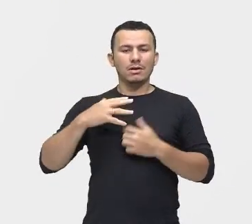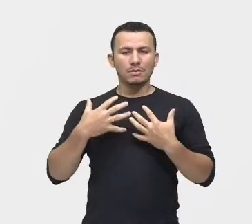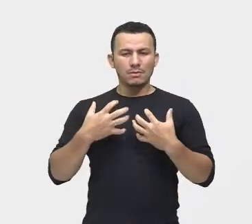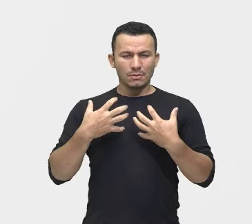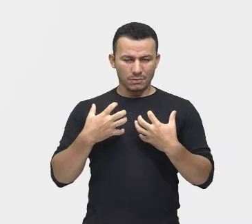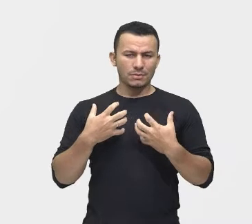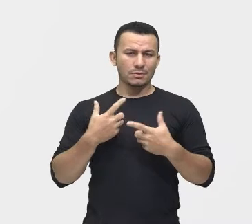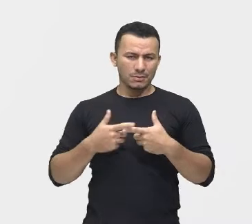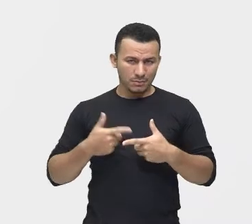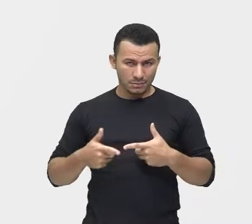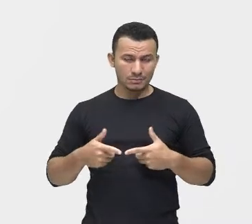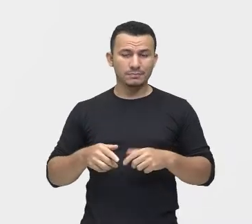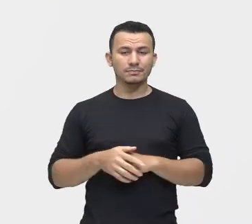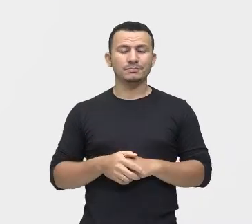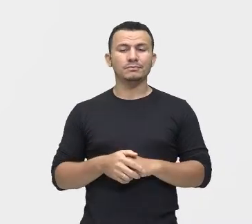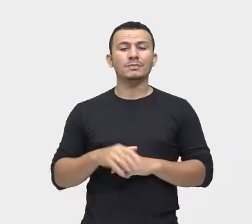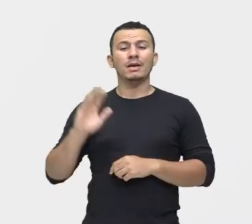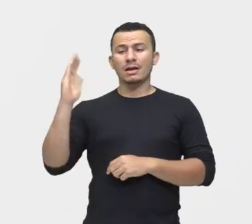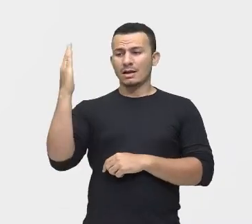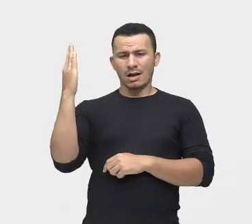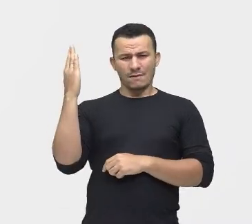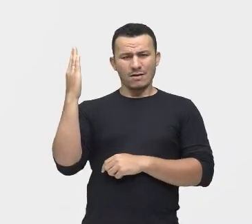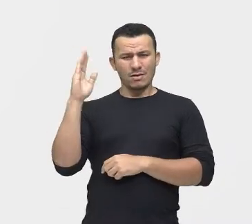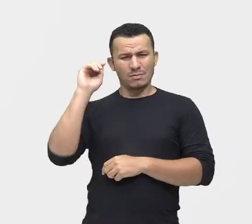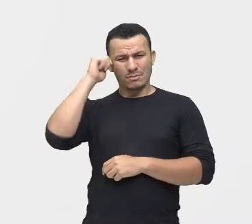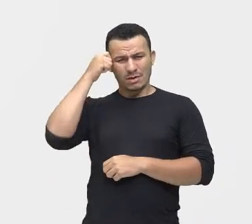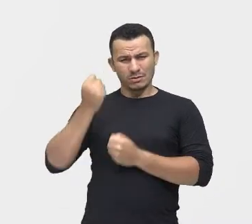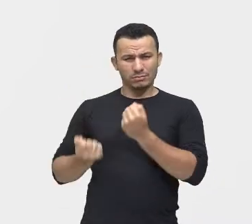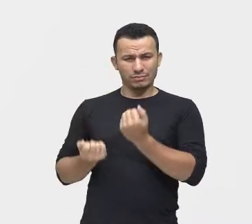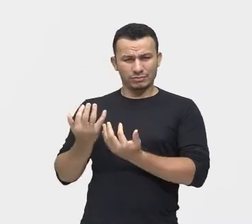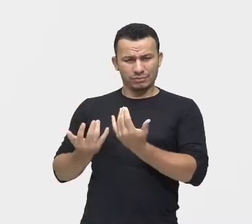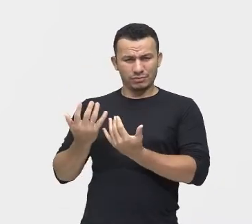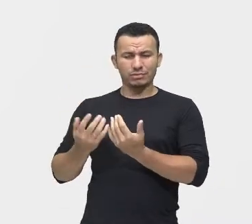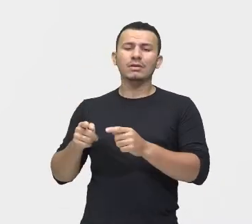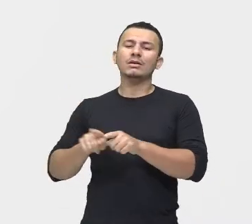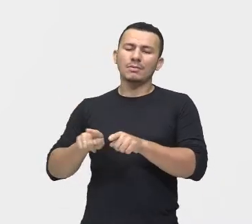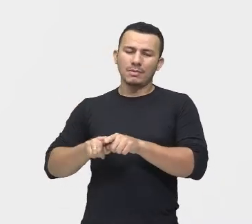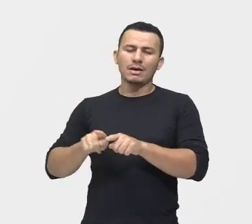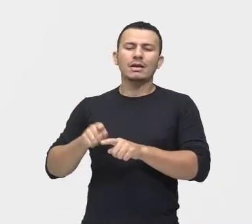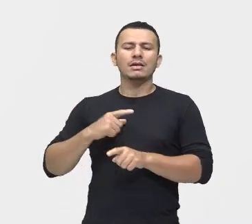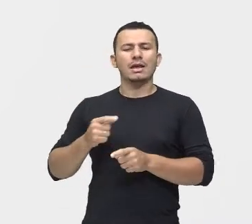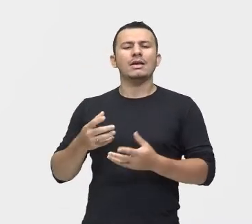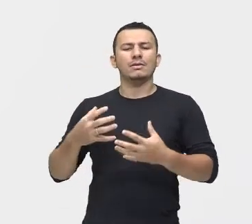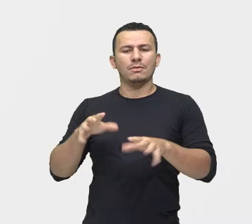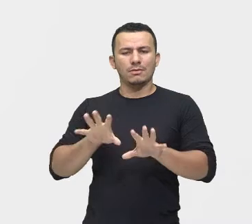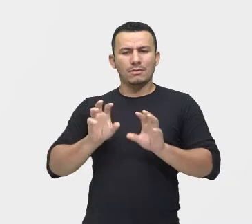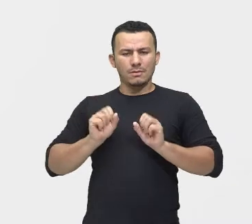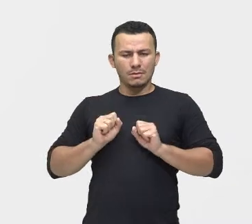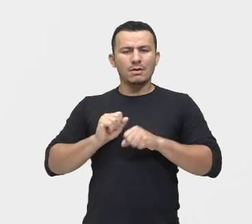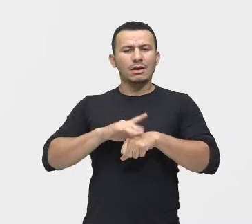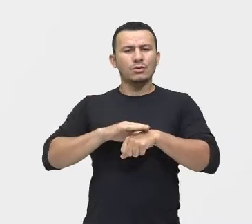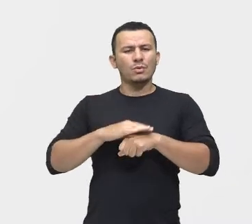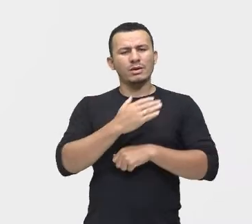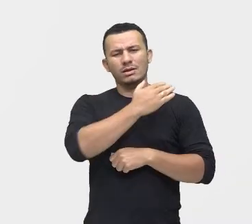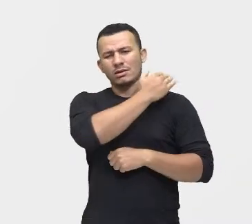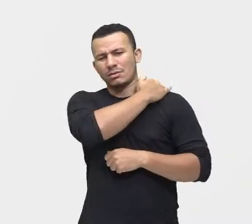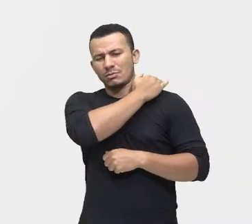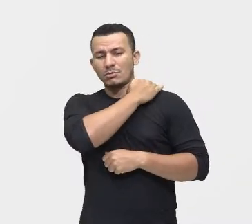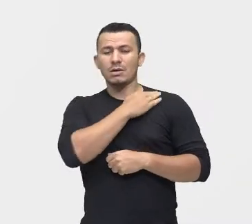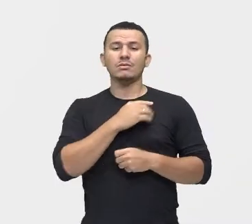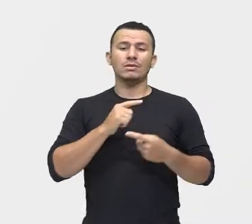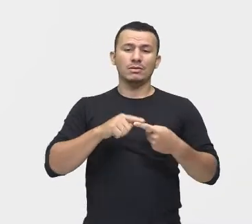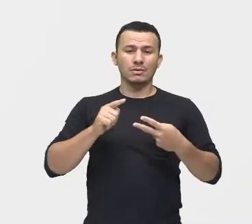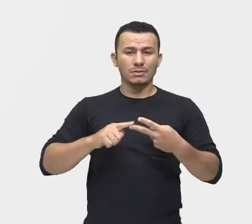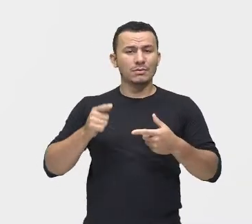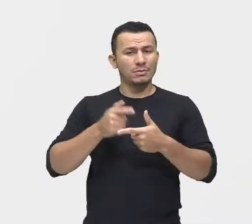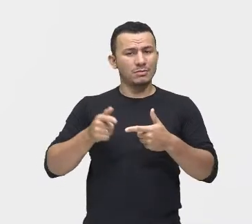respiratórias. As jazidas de carvão mineral também provocam graves doenças pulmonares. Então aí a gente tem dois problemas